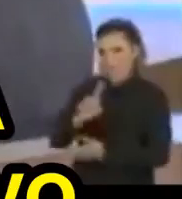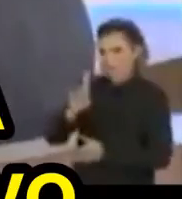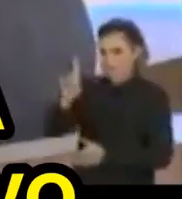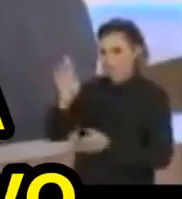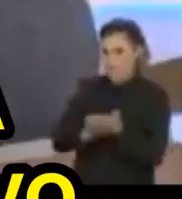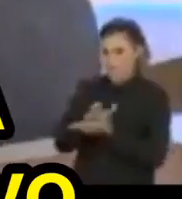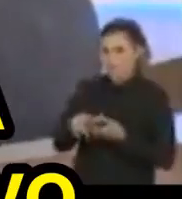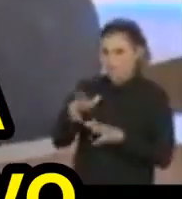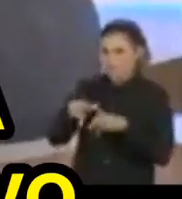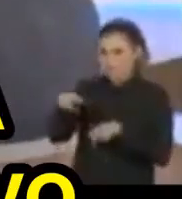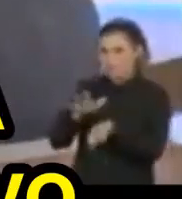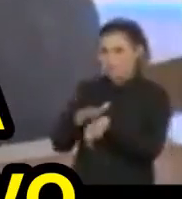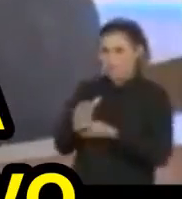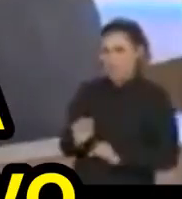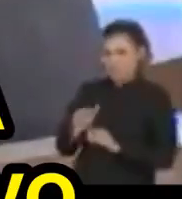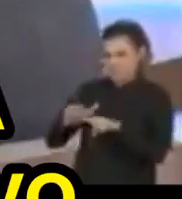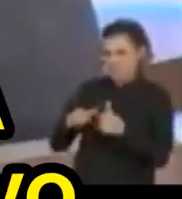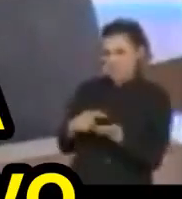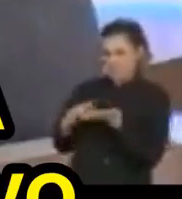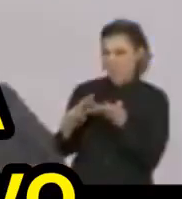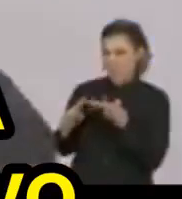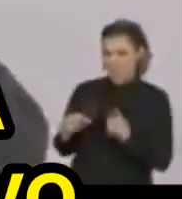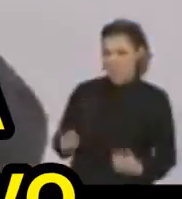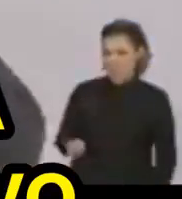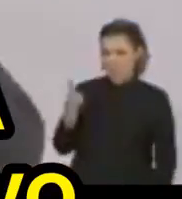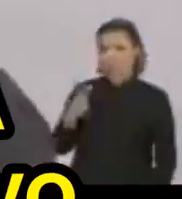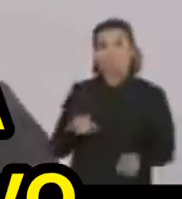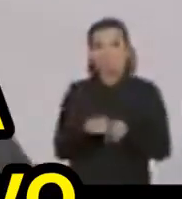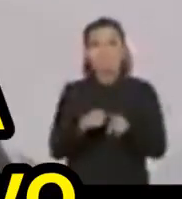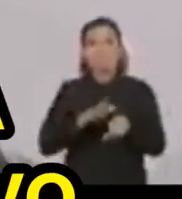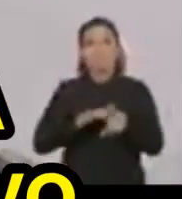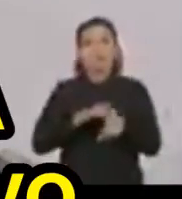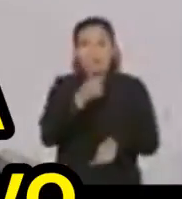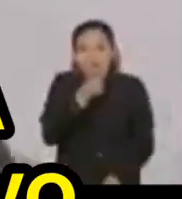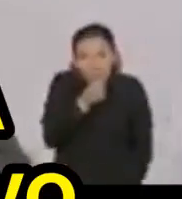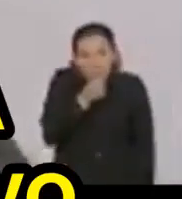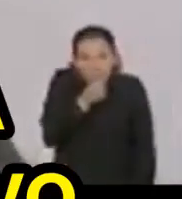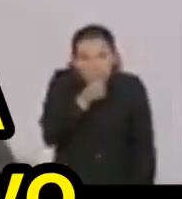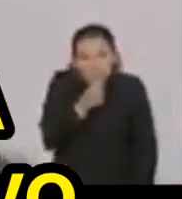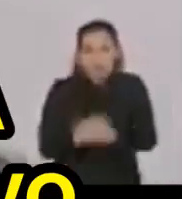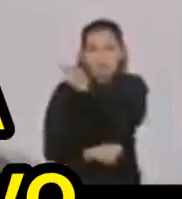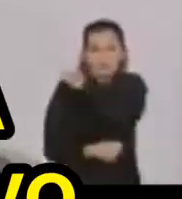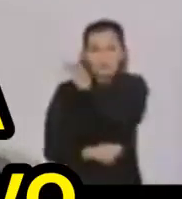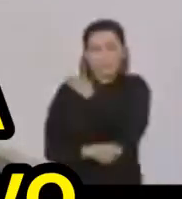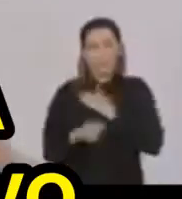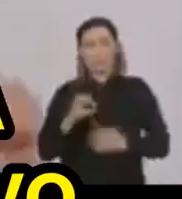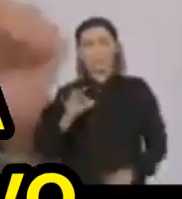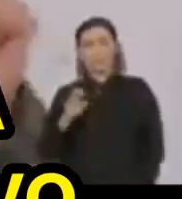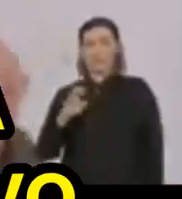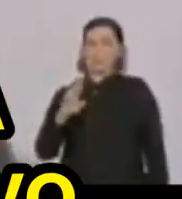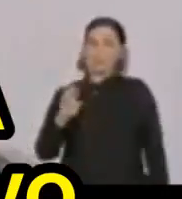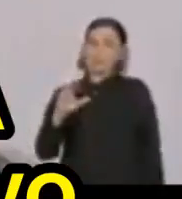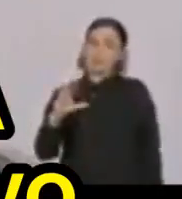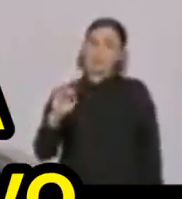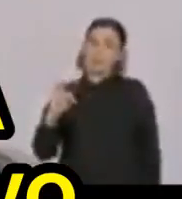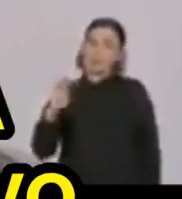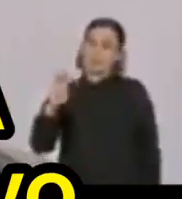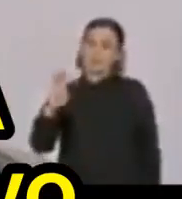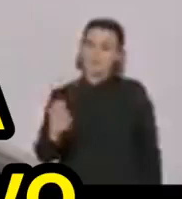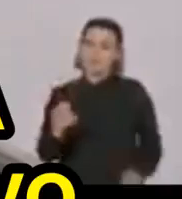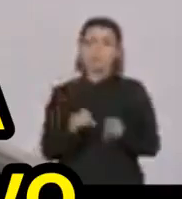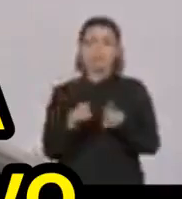tinham ofendido a Deus, que pegaram. A tuberculose, quem era? Eram os promíscuos. Não, promíscuos nós usávamos o termo